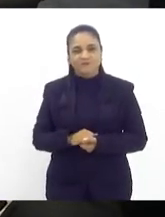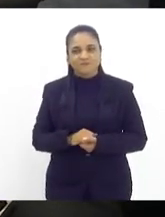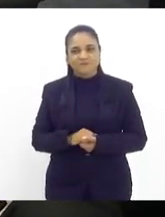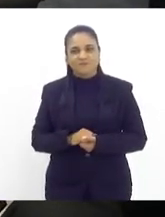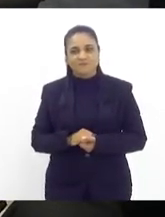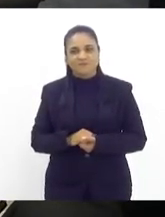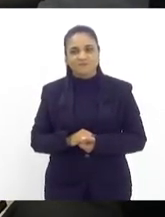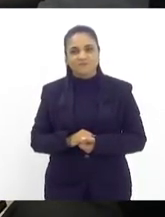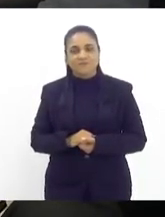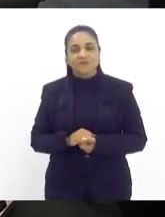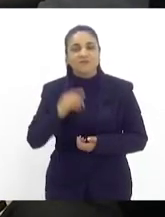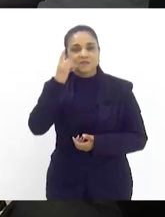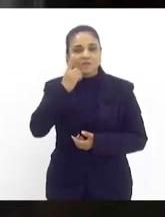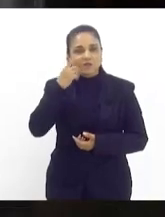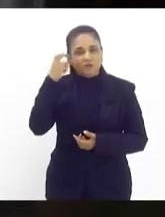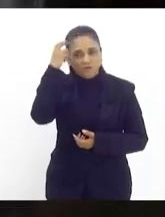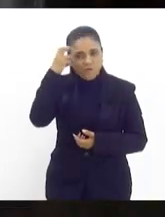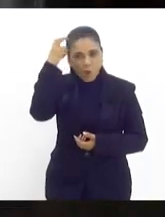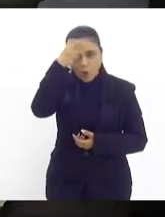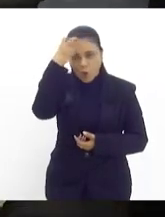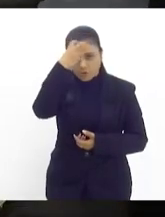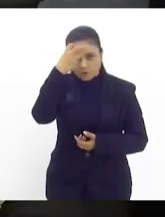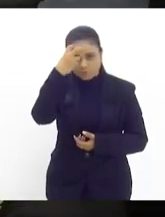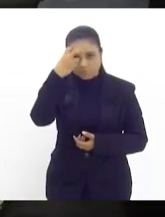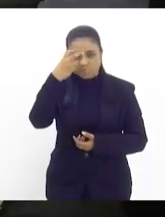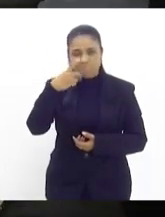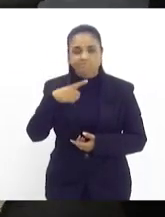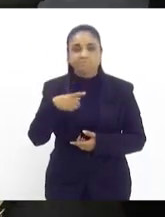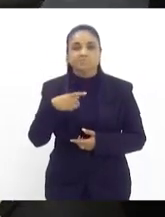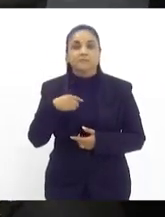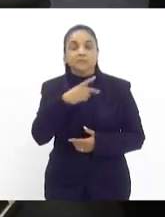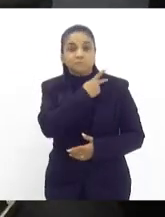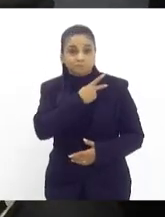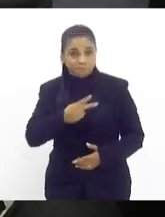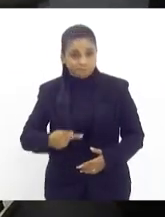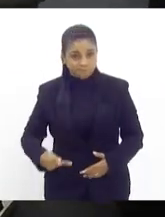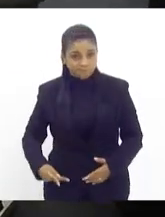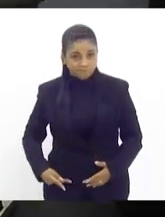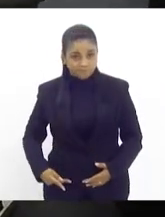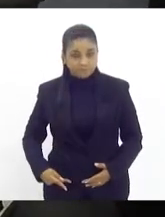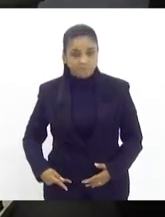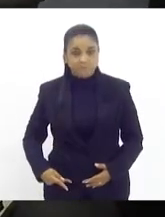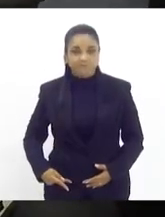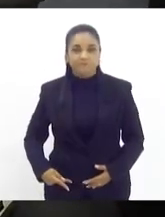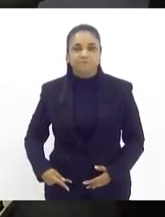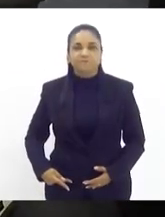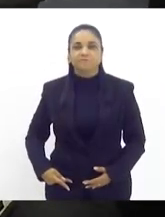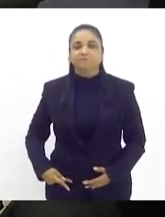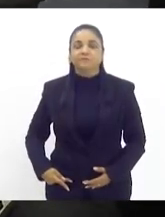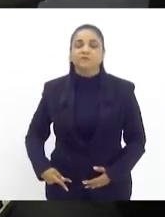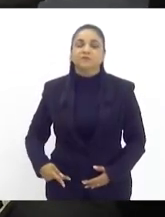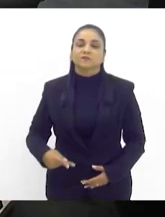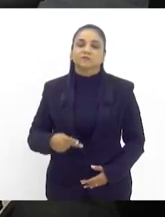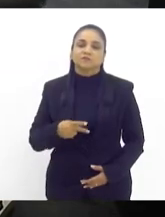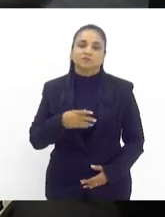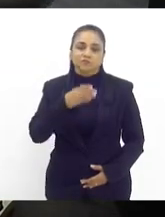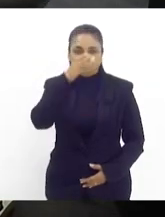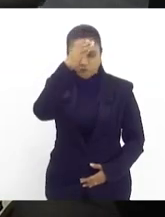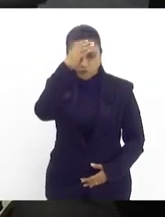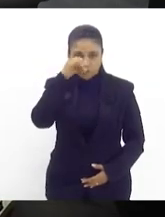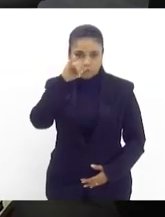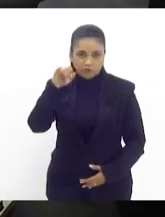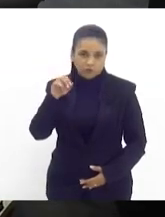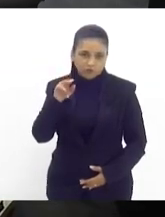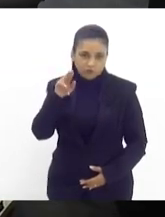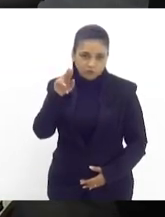Favorável. Deputada Verônica Lima. Presidenta, muito presidente e tia Ju, que está ajudando